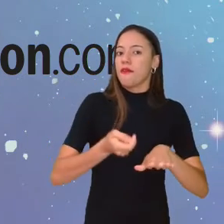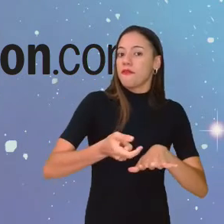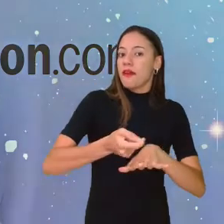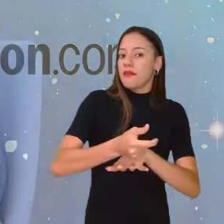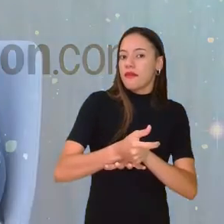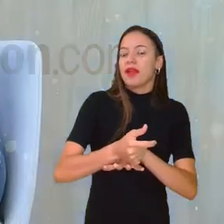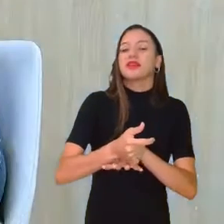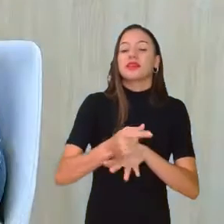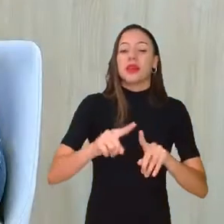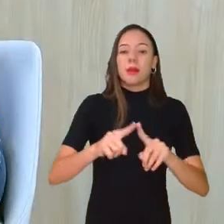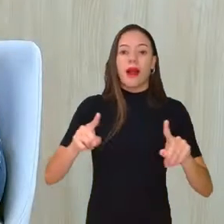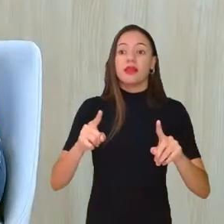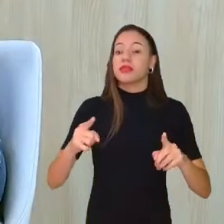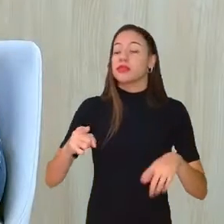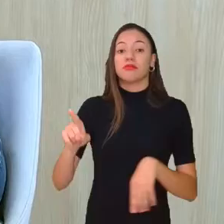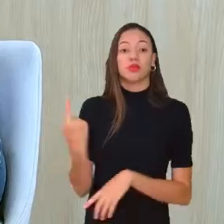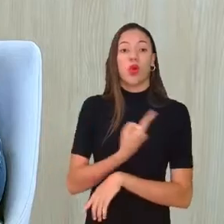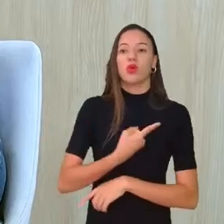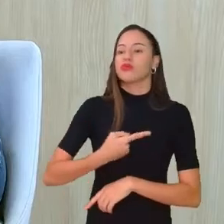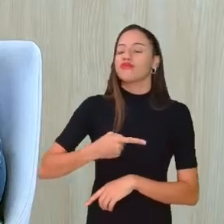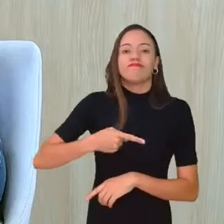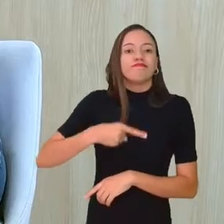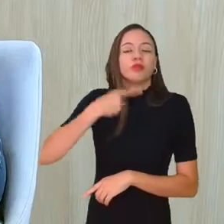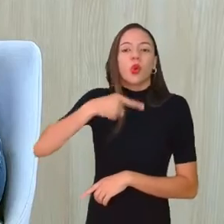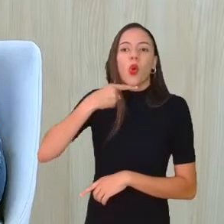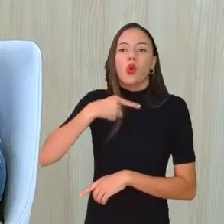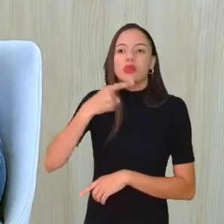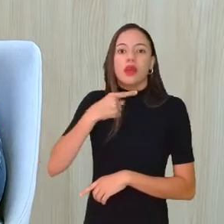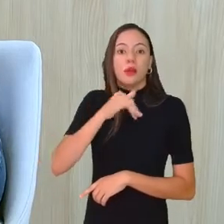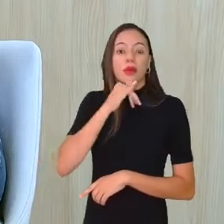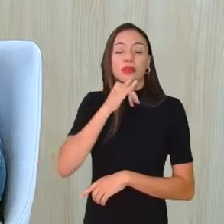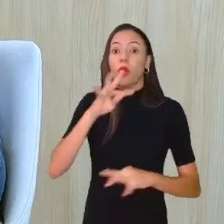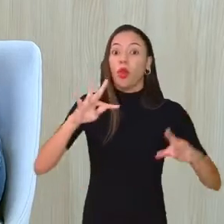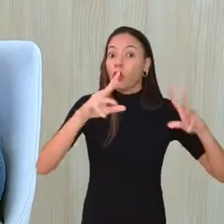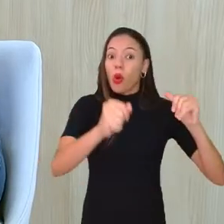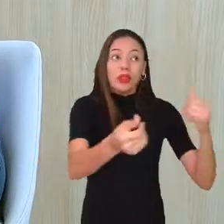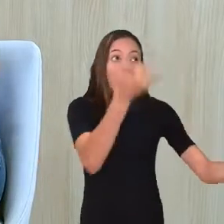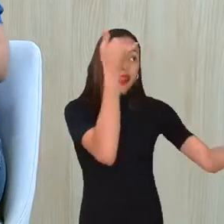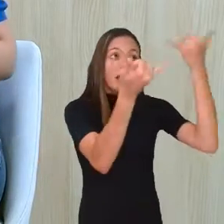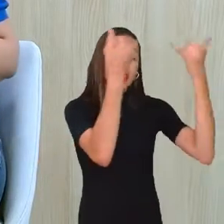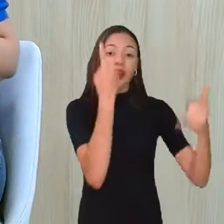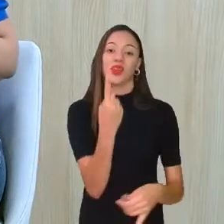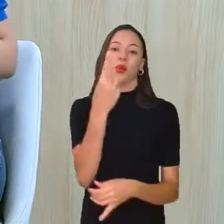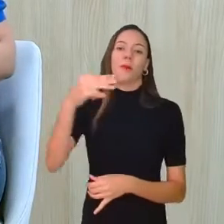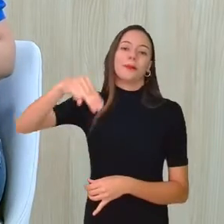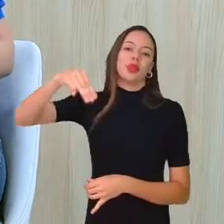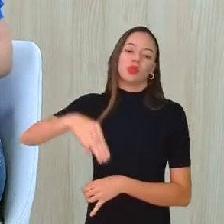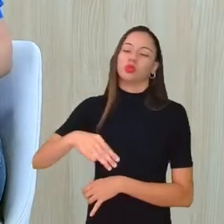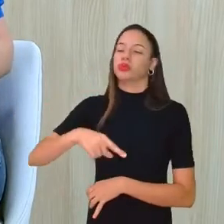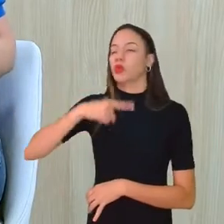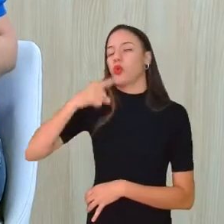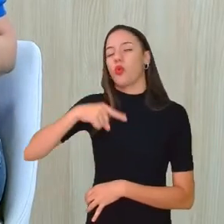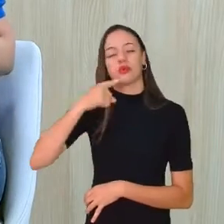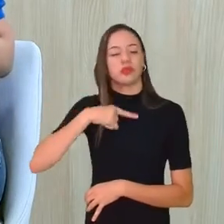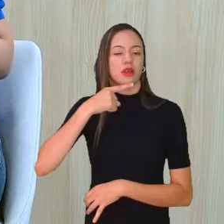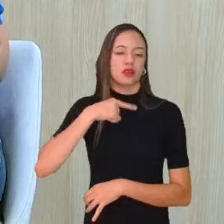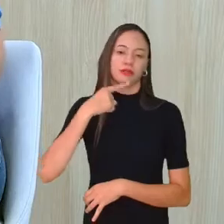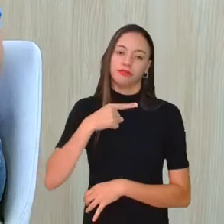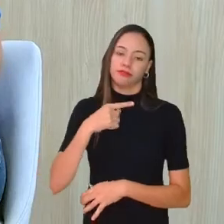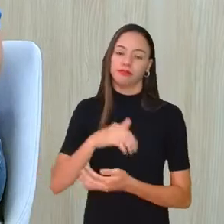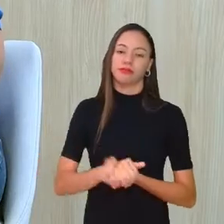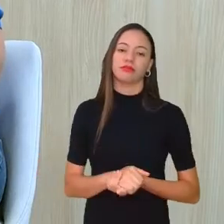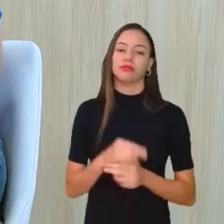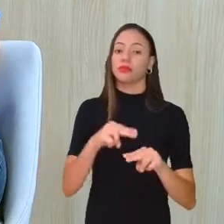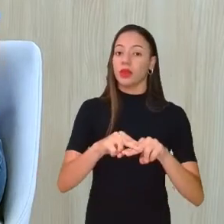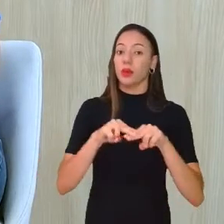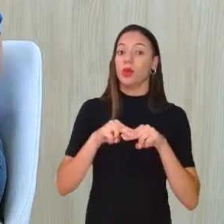como absorver e julgar todas essas informações em 1 minuto, todas as informações que a gente viu a